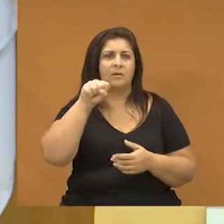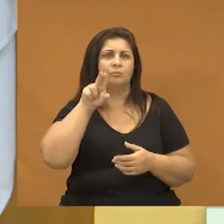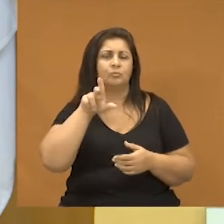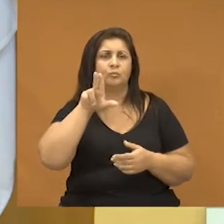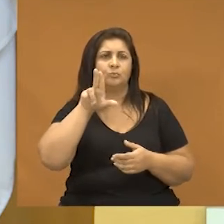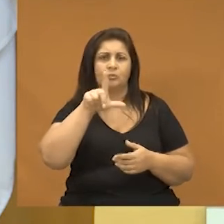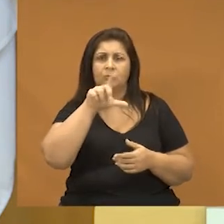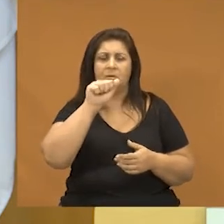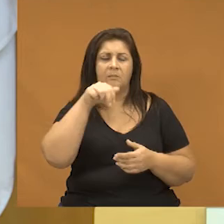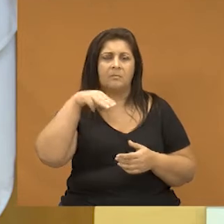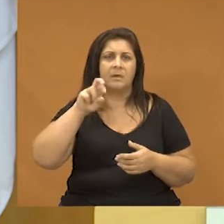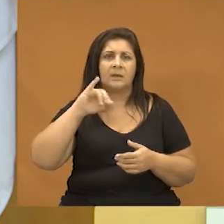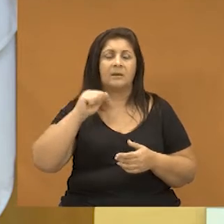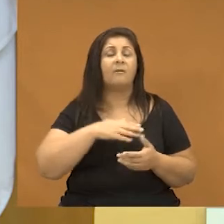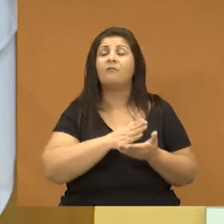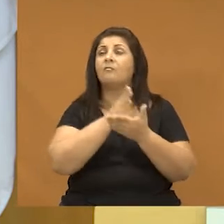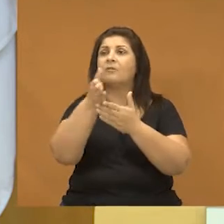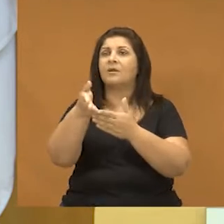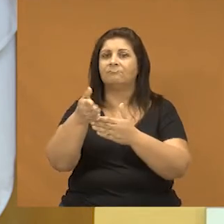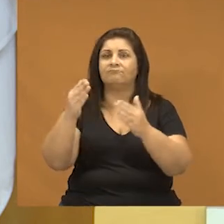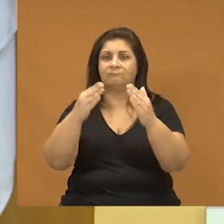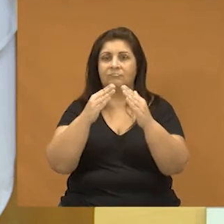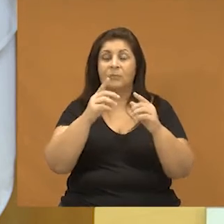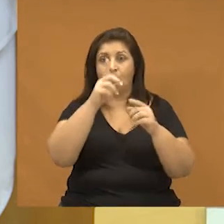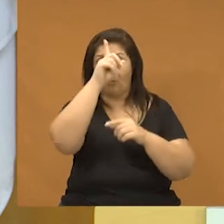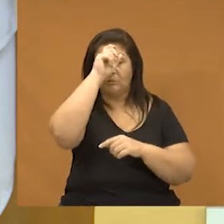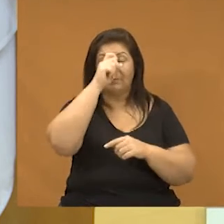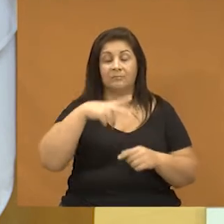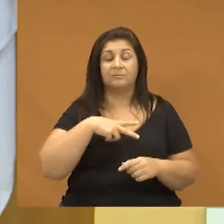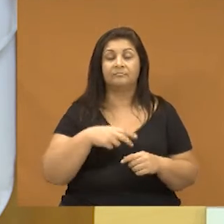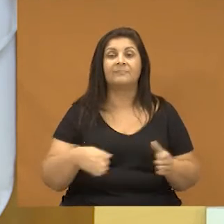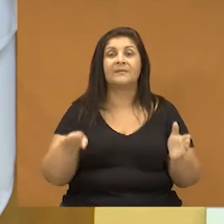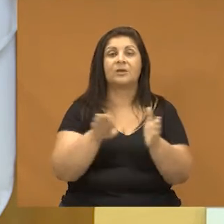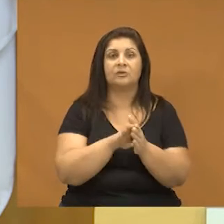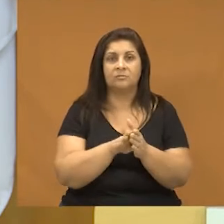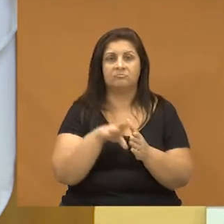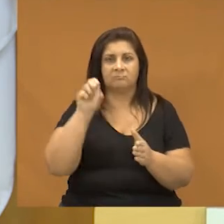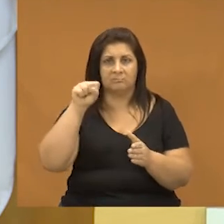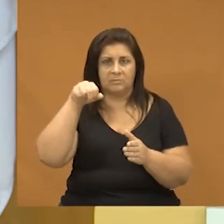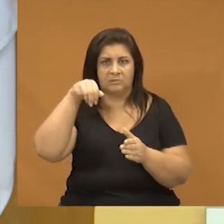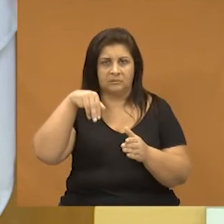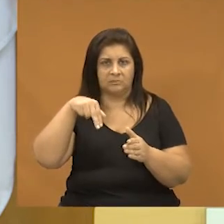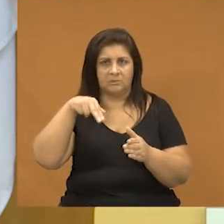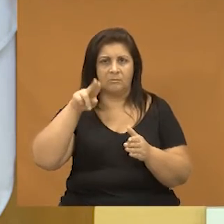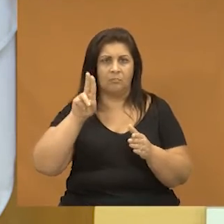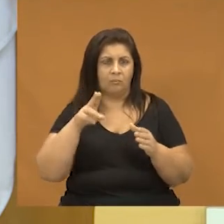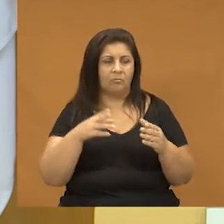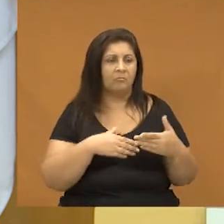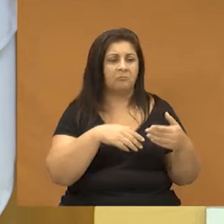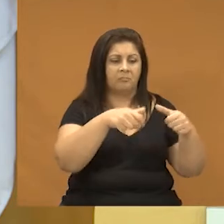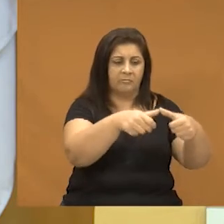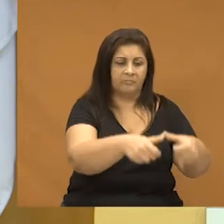esse paciente, quer ir para o Hospital São Francisco, chega lá, o SAMU vai deixar, o hospital vai ser obrigado a dar o